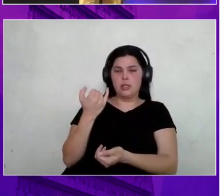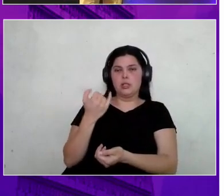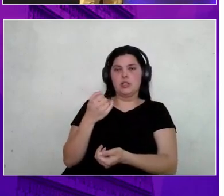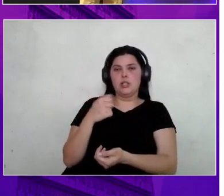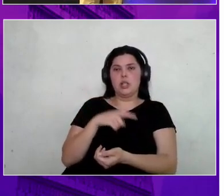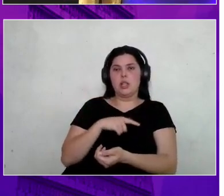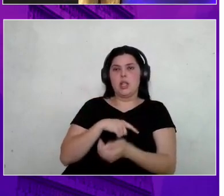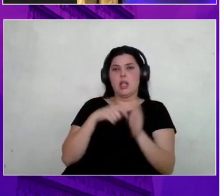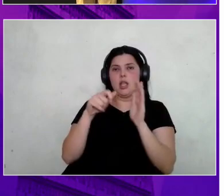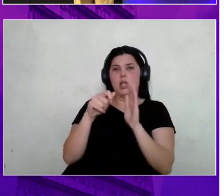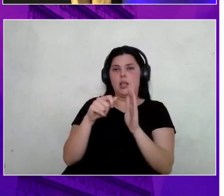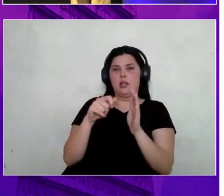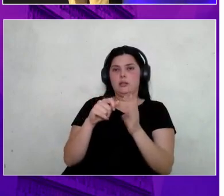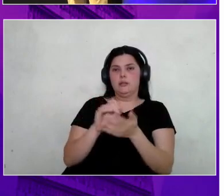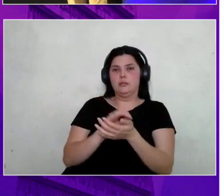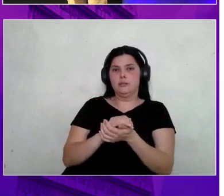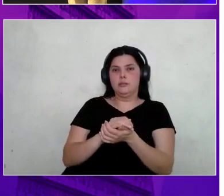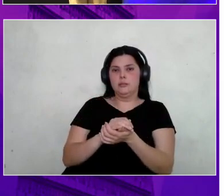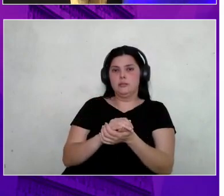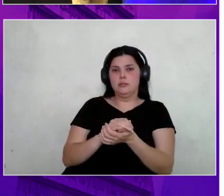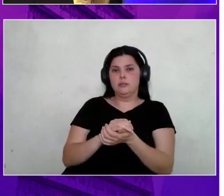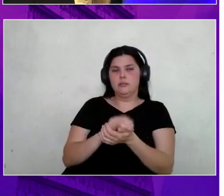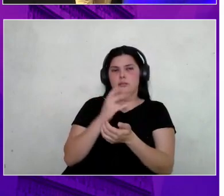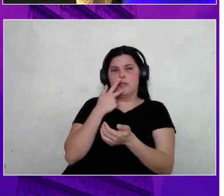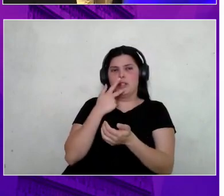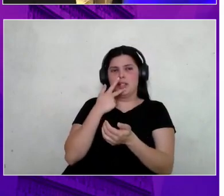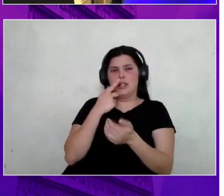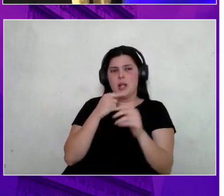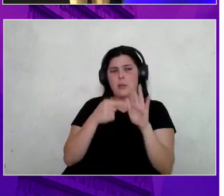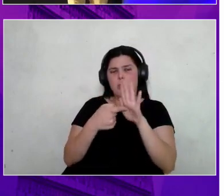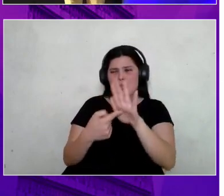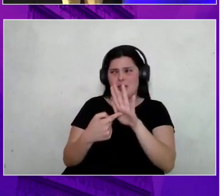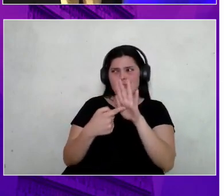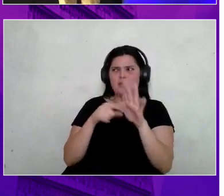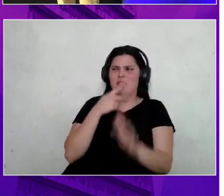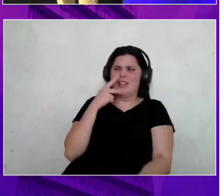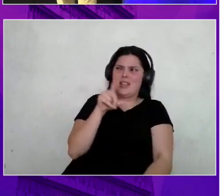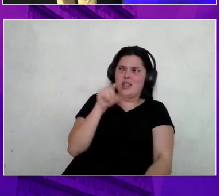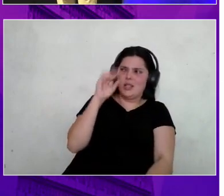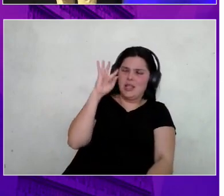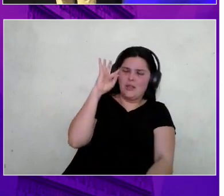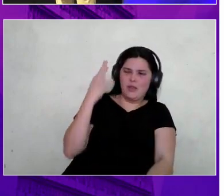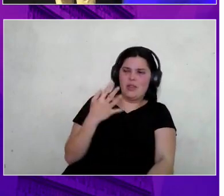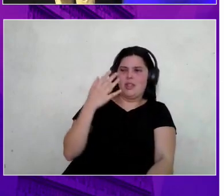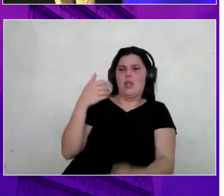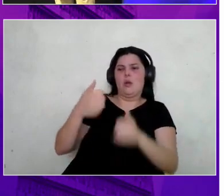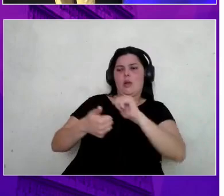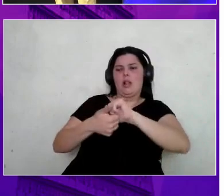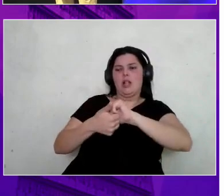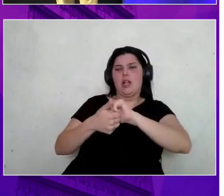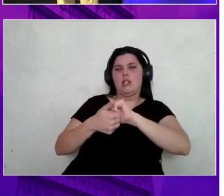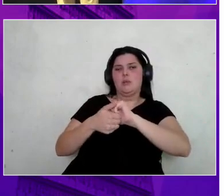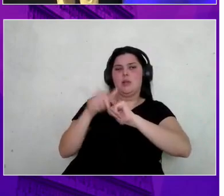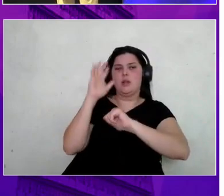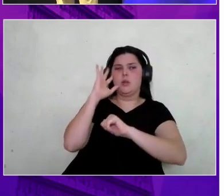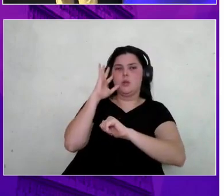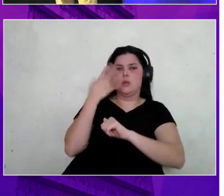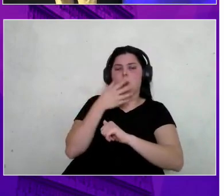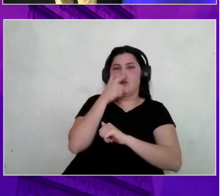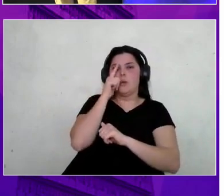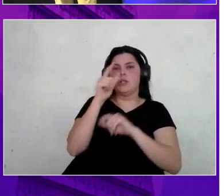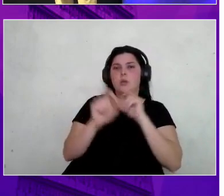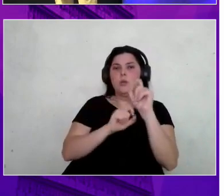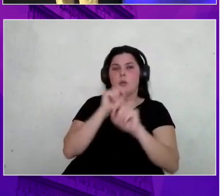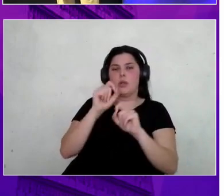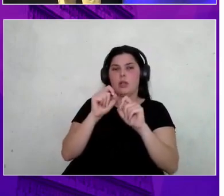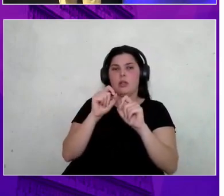atributos, eu diria setar, né? Mas de definir os atributos de qualidade aqui para a solução é conseguir ter um